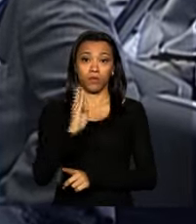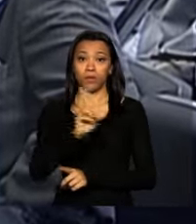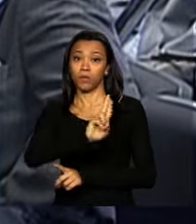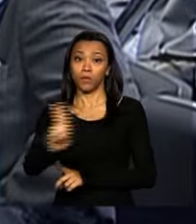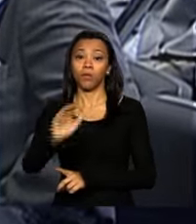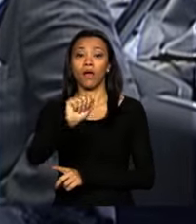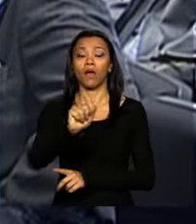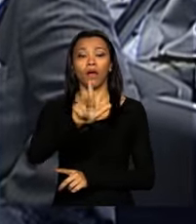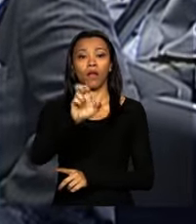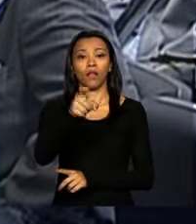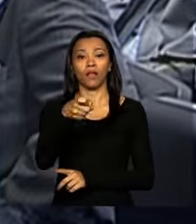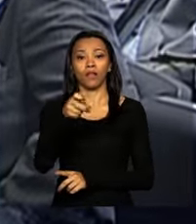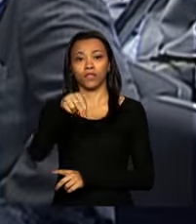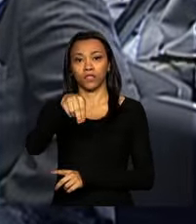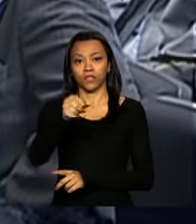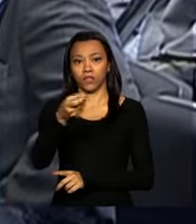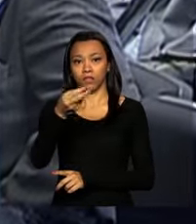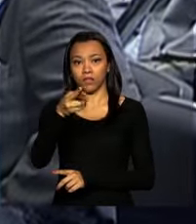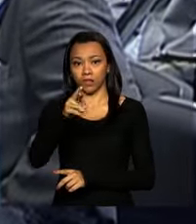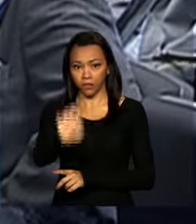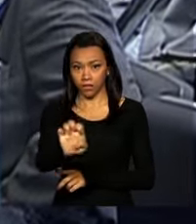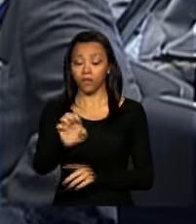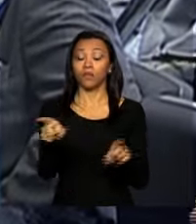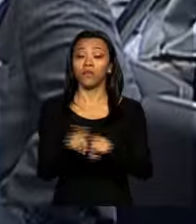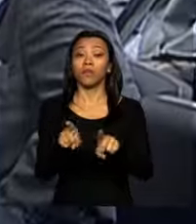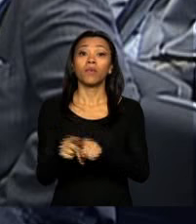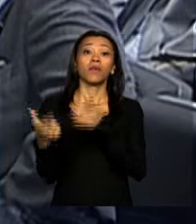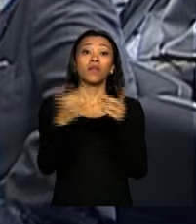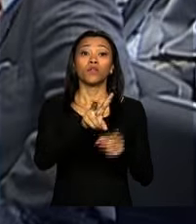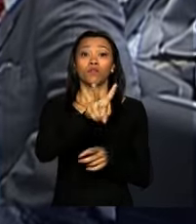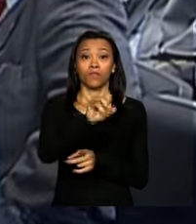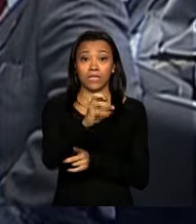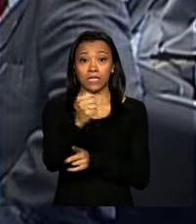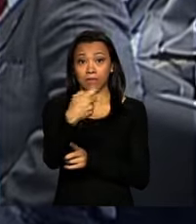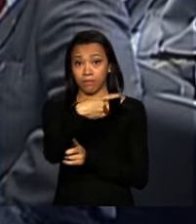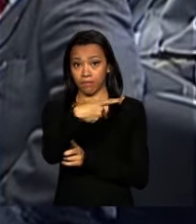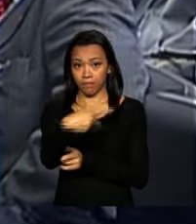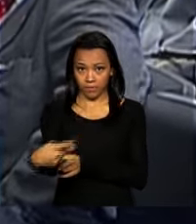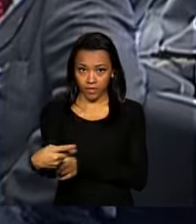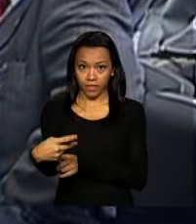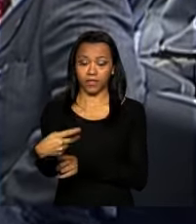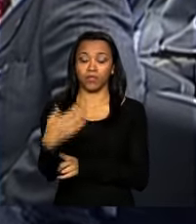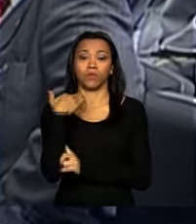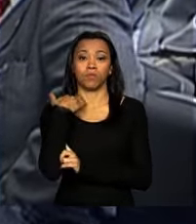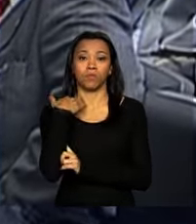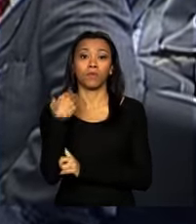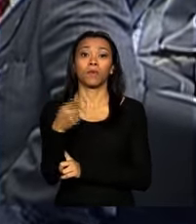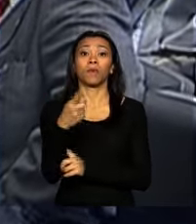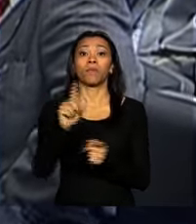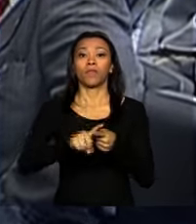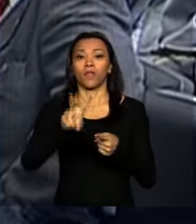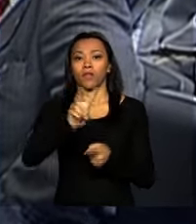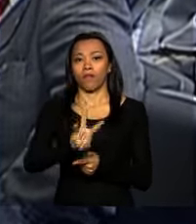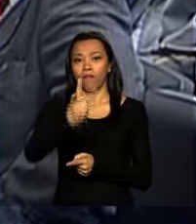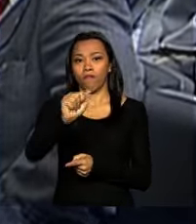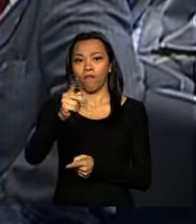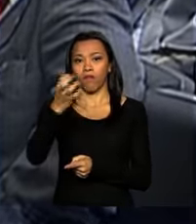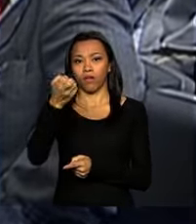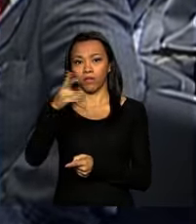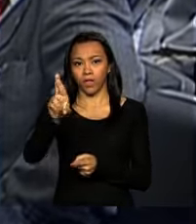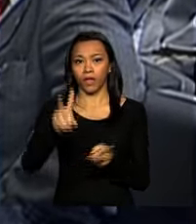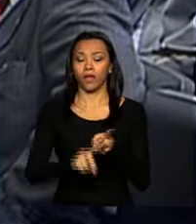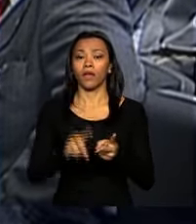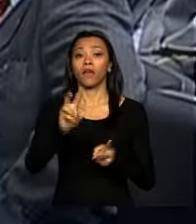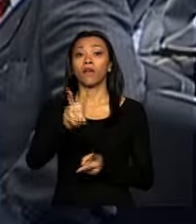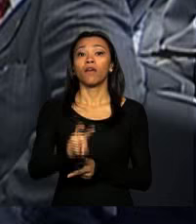Abreu, dos vice-presidentes do Banco do Brasil, os senhores Osmar Dias, Walter Maliene,